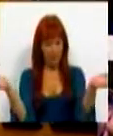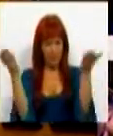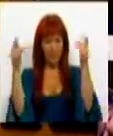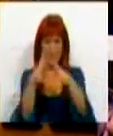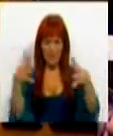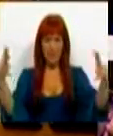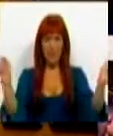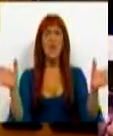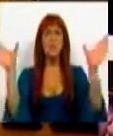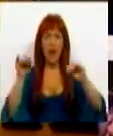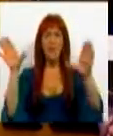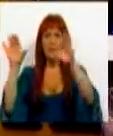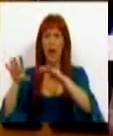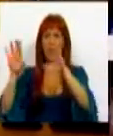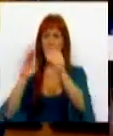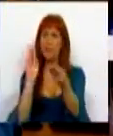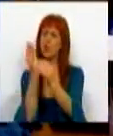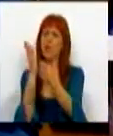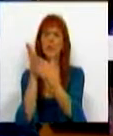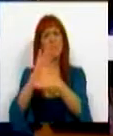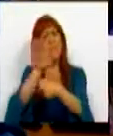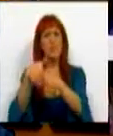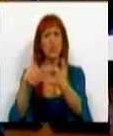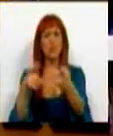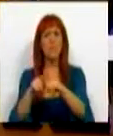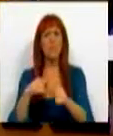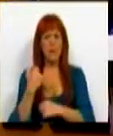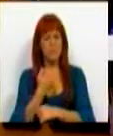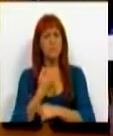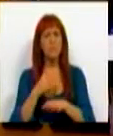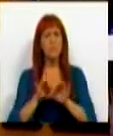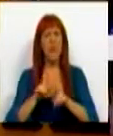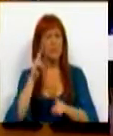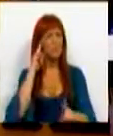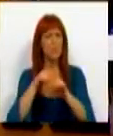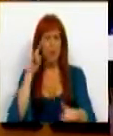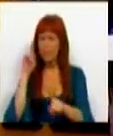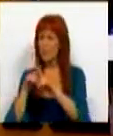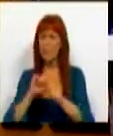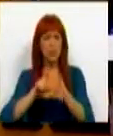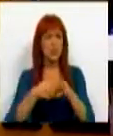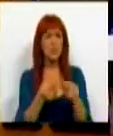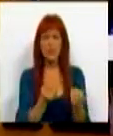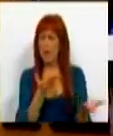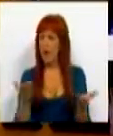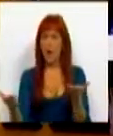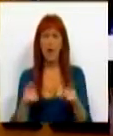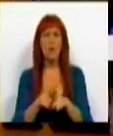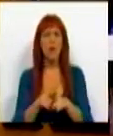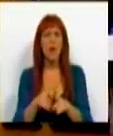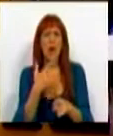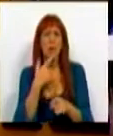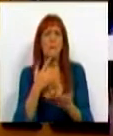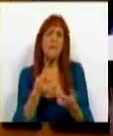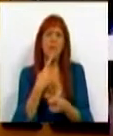e alargada a cada vez mais estudantes. Assim, revemo-nos naquilo que são as intenções expressas neste projeto de resolução, não